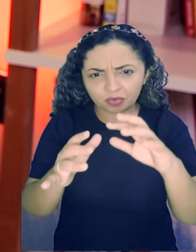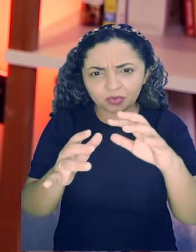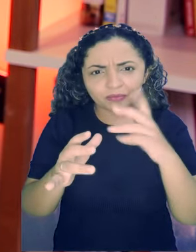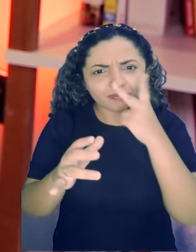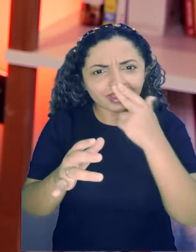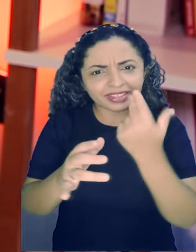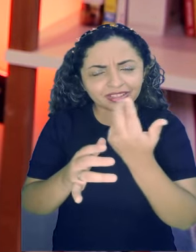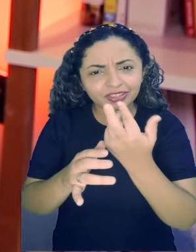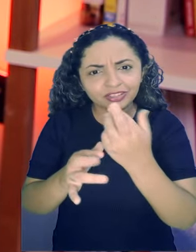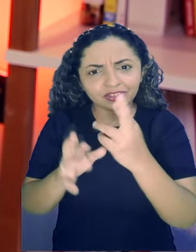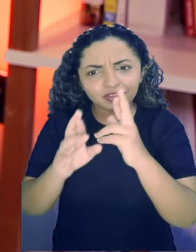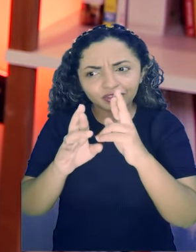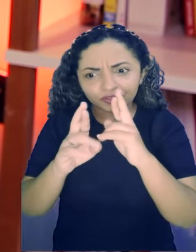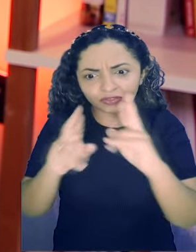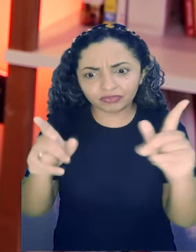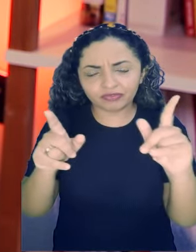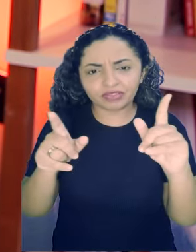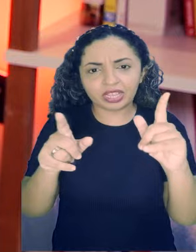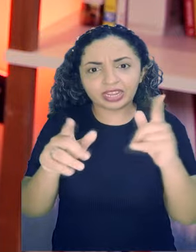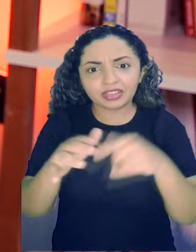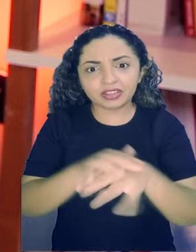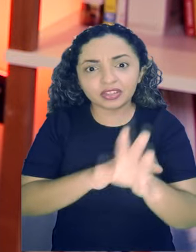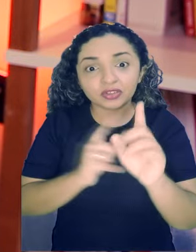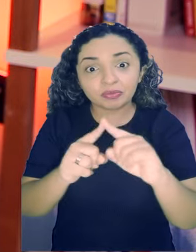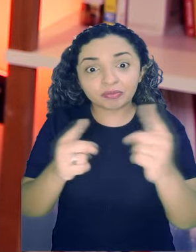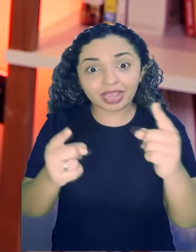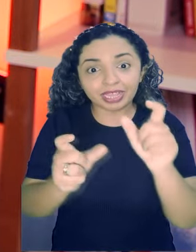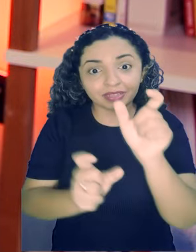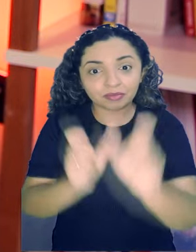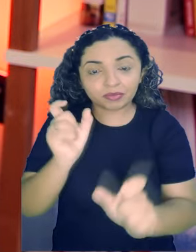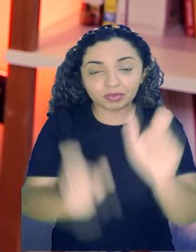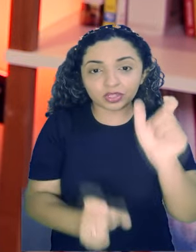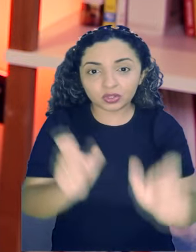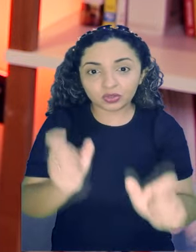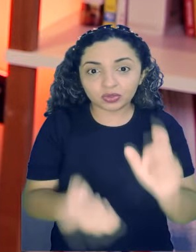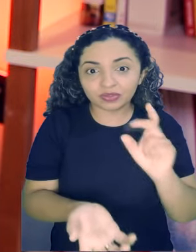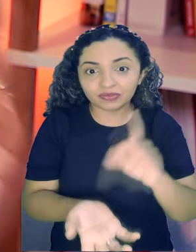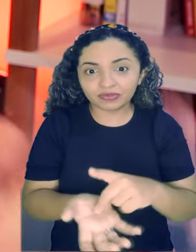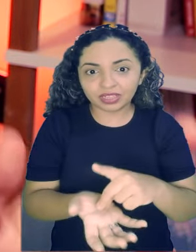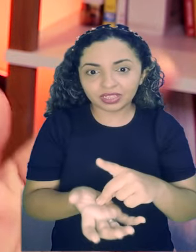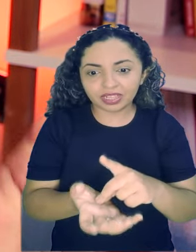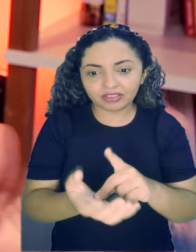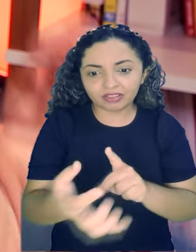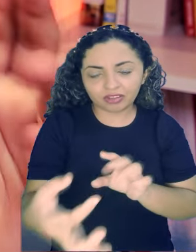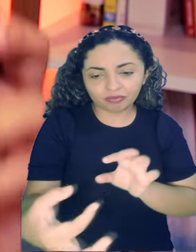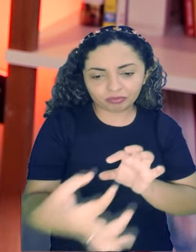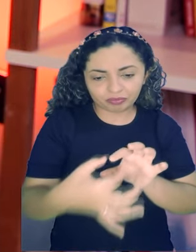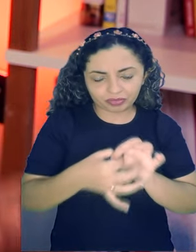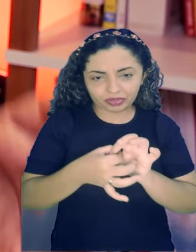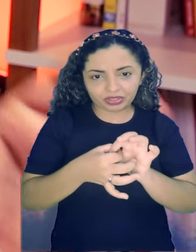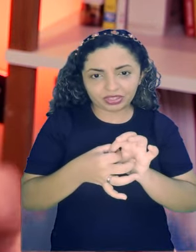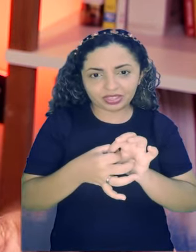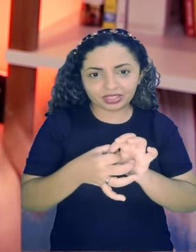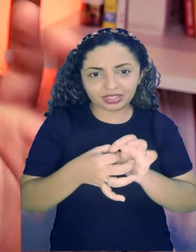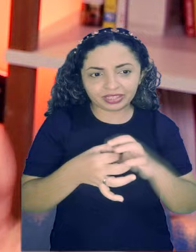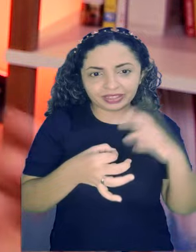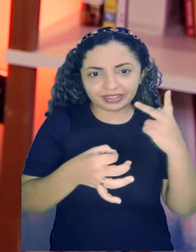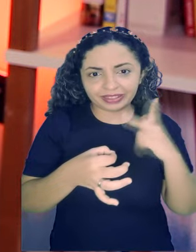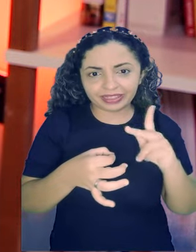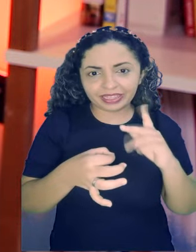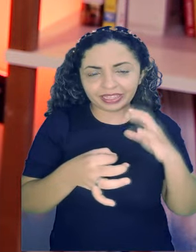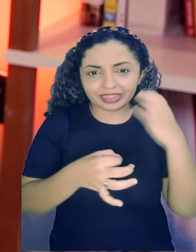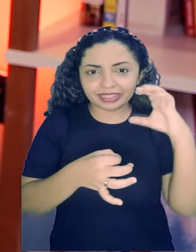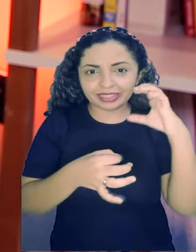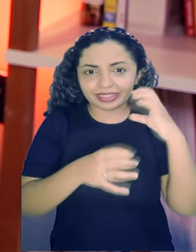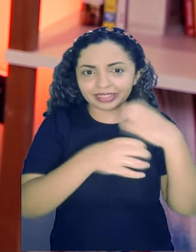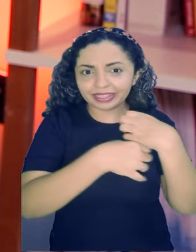com personagens reais e faz essa ligação com a linha narrativa real, temporal, das